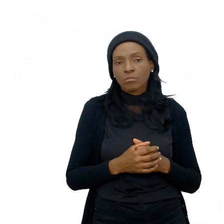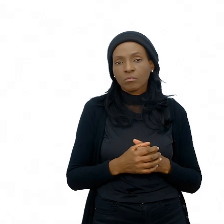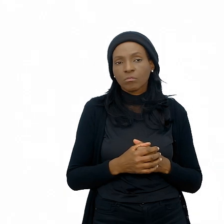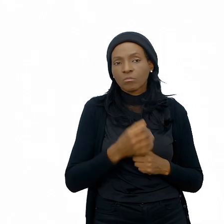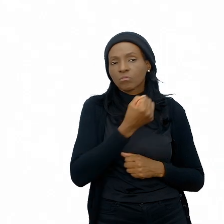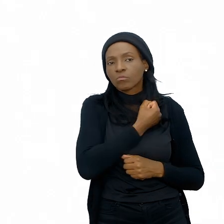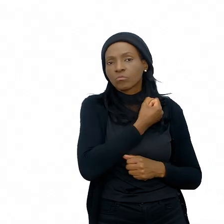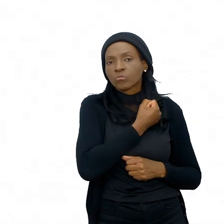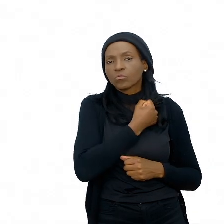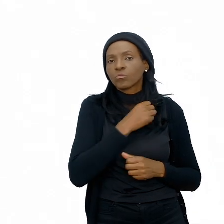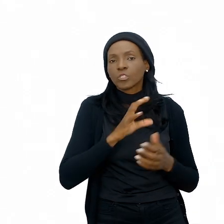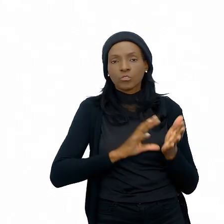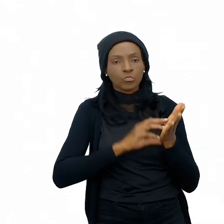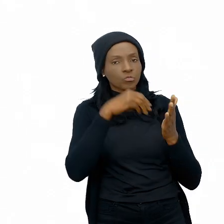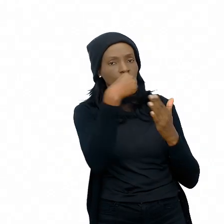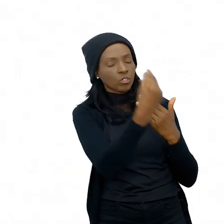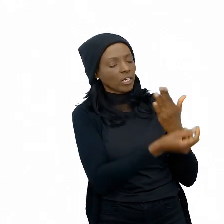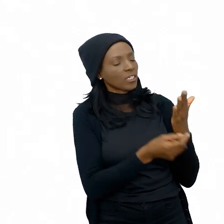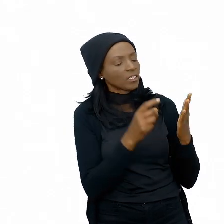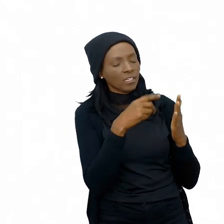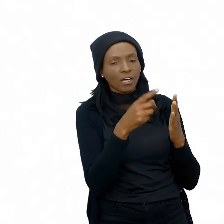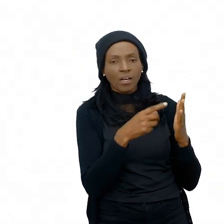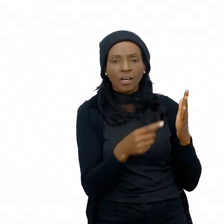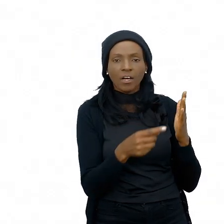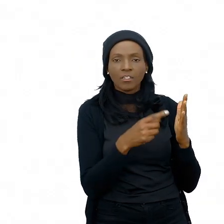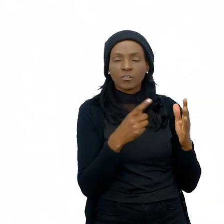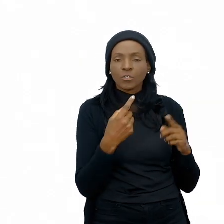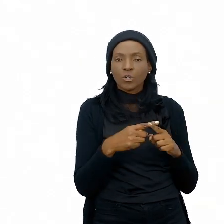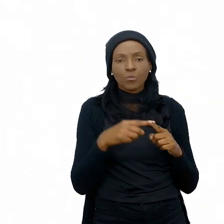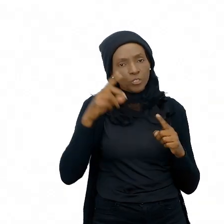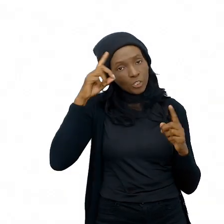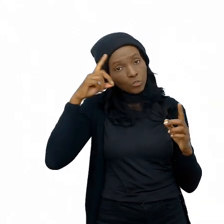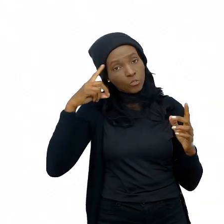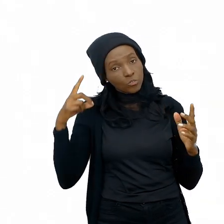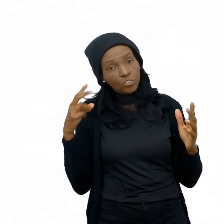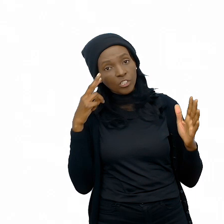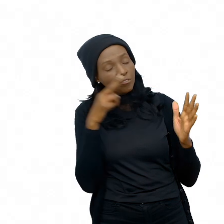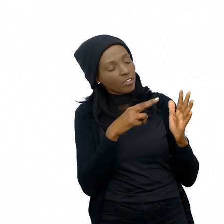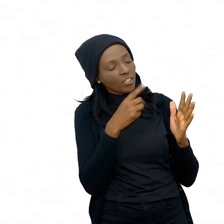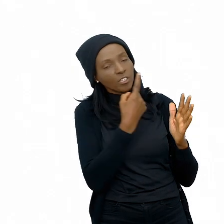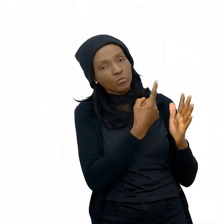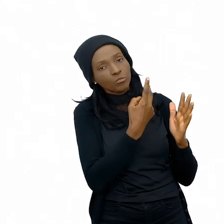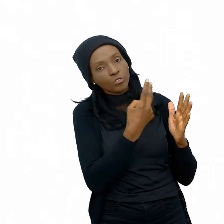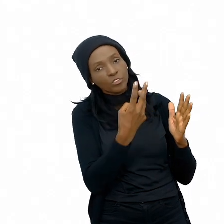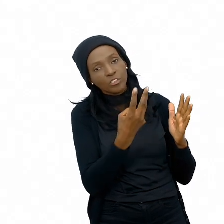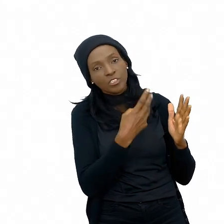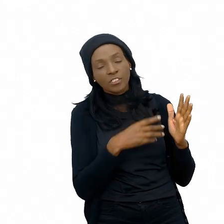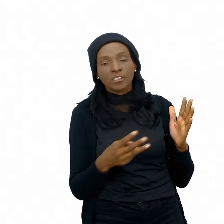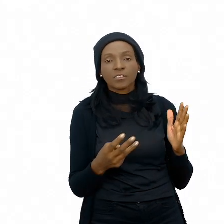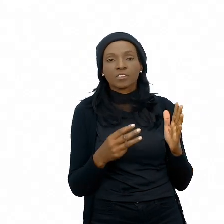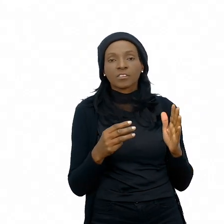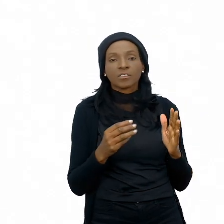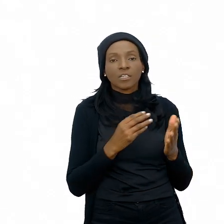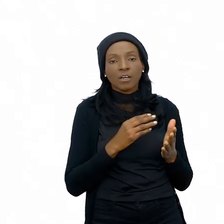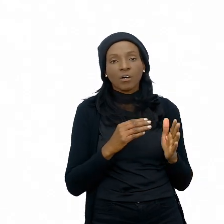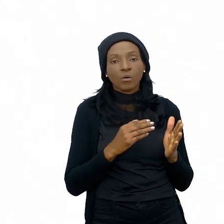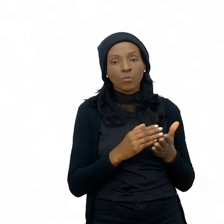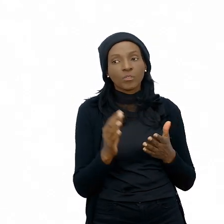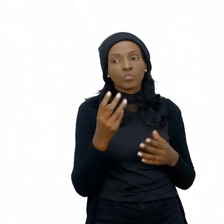Os números do calendário, porque eles são trabalhados cotidianamente, eles podem, a partir do